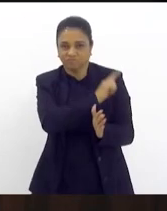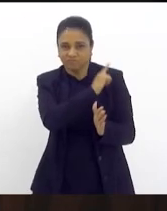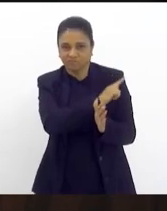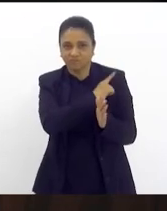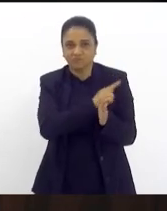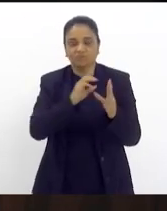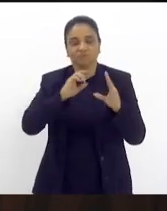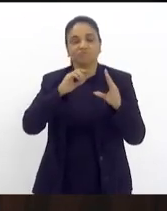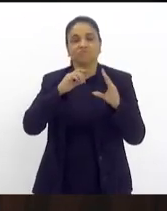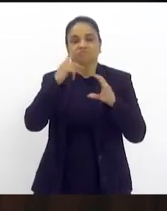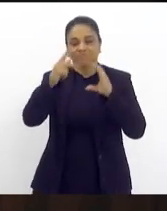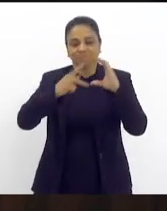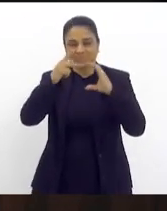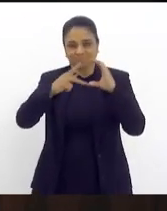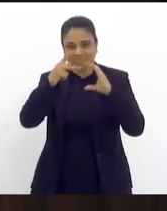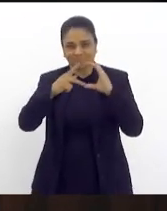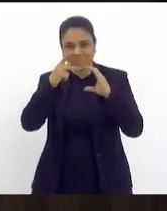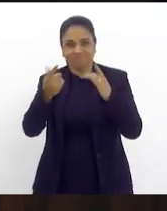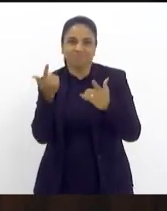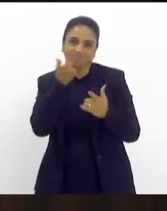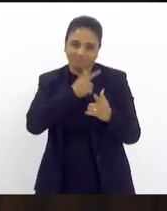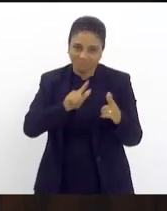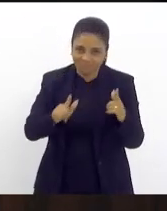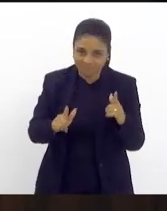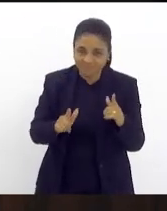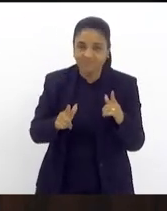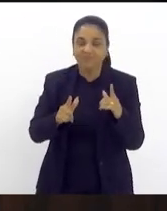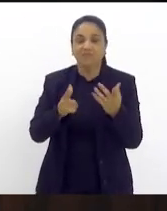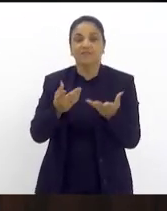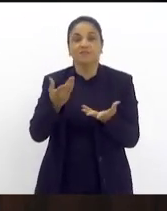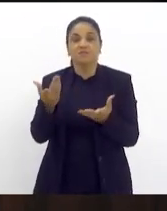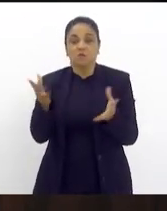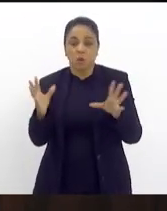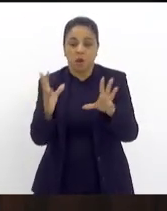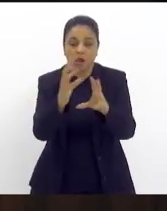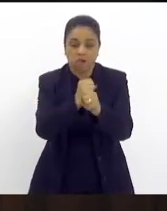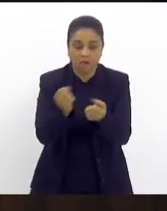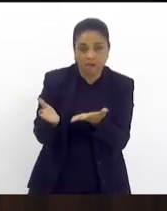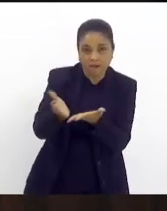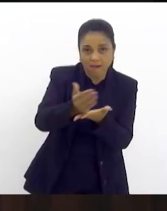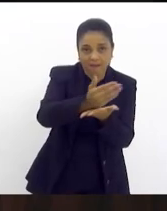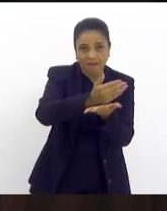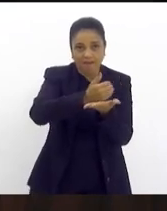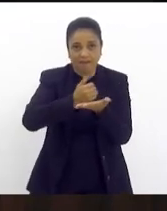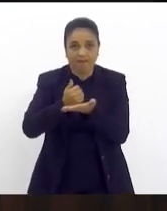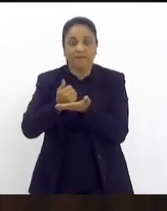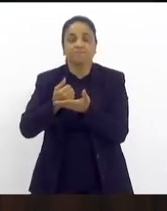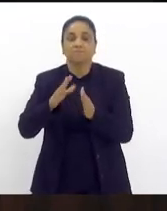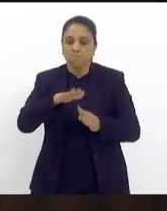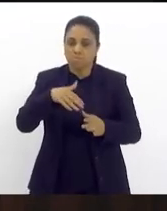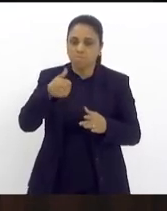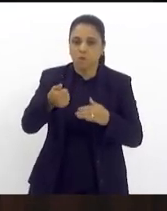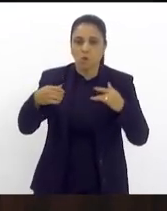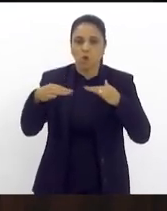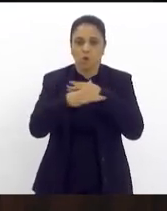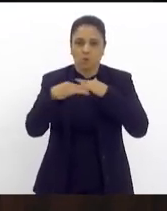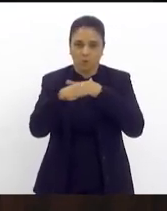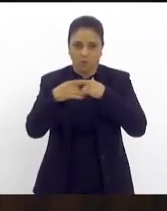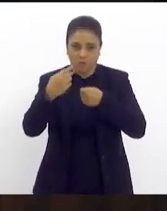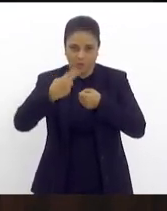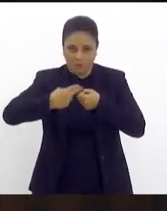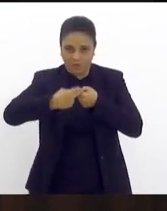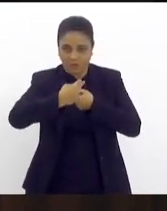de Vereadores, conseguindo impulsionar a arrecadação e melhorar os serviços prestados pelo município. Apesar da